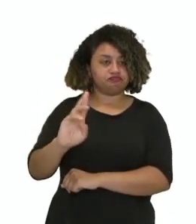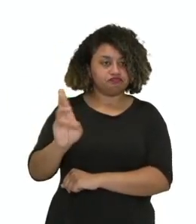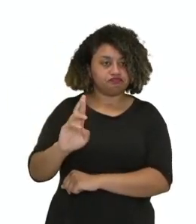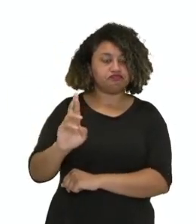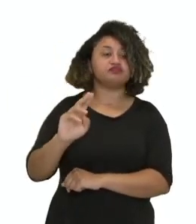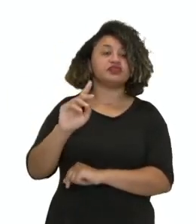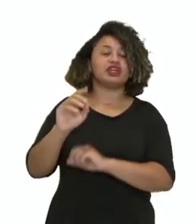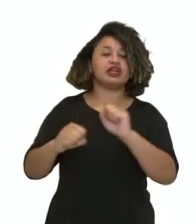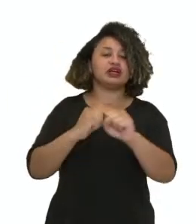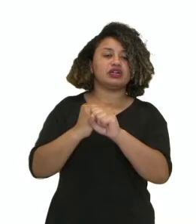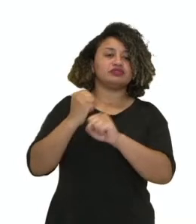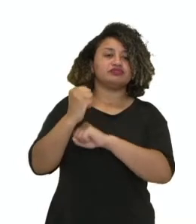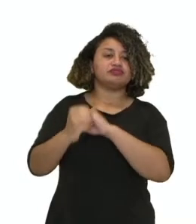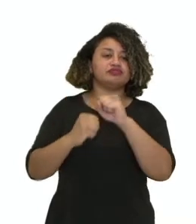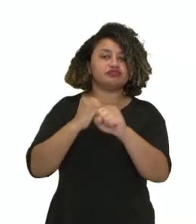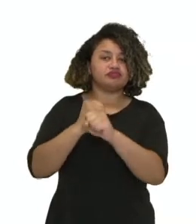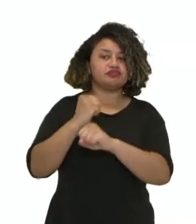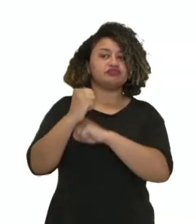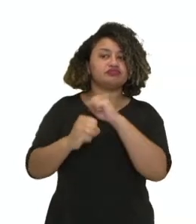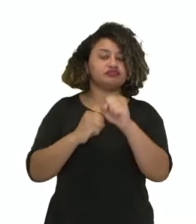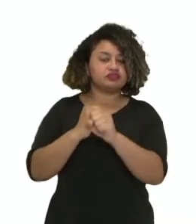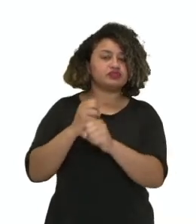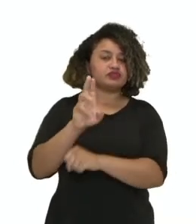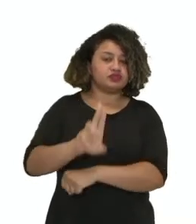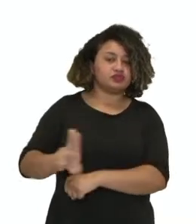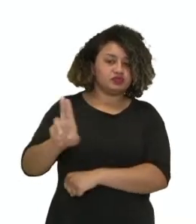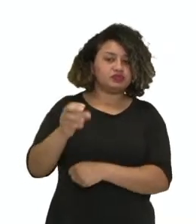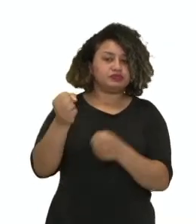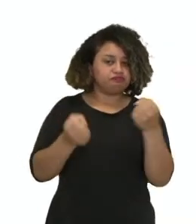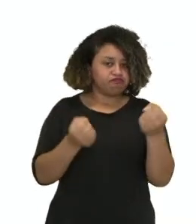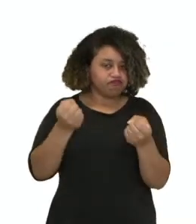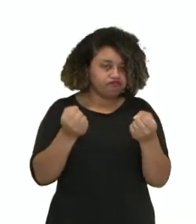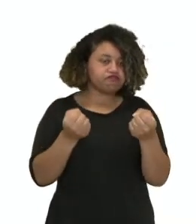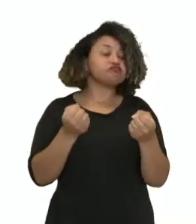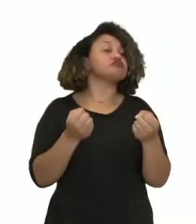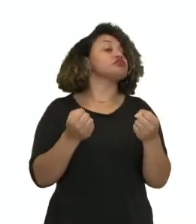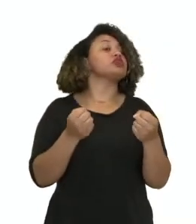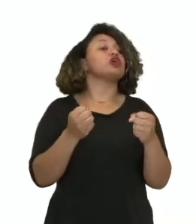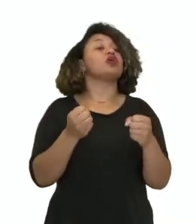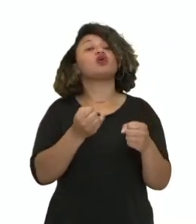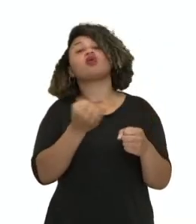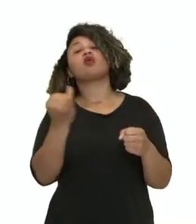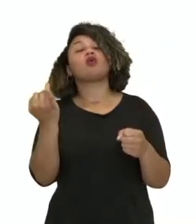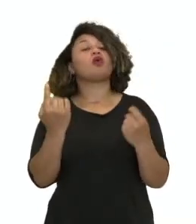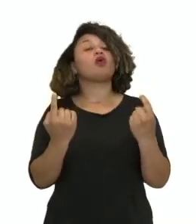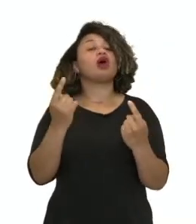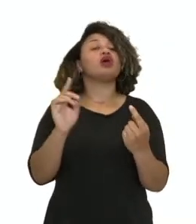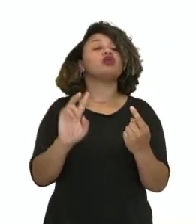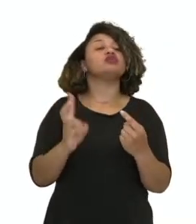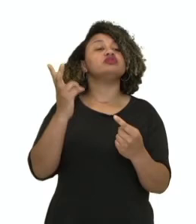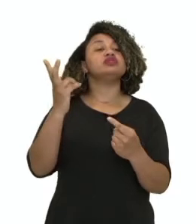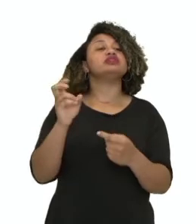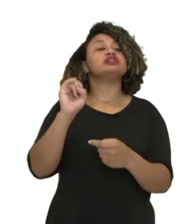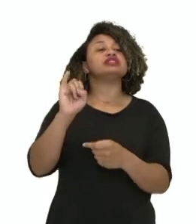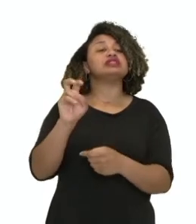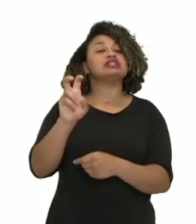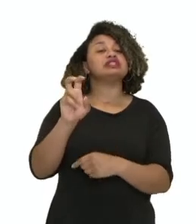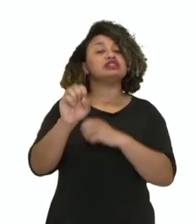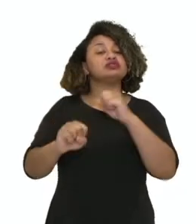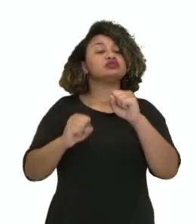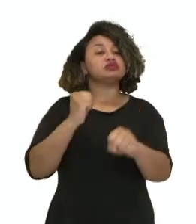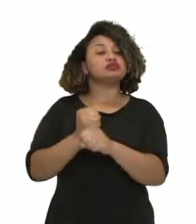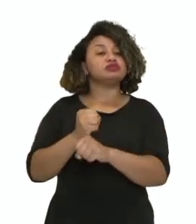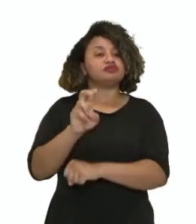1.200 a cada ano de uso, qual será o seu preço com 5 anos de uso?